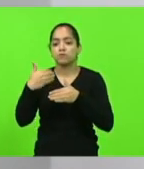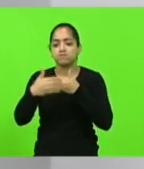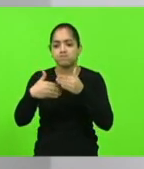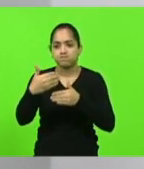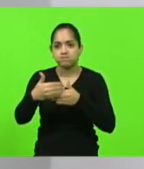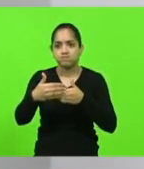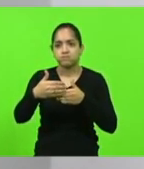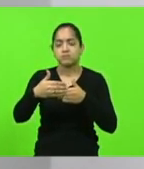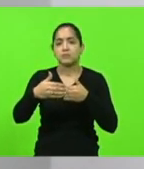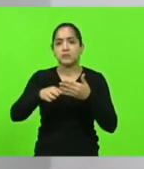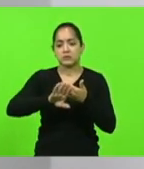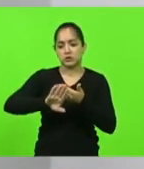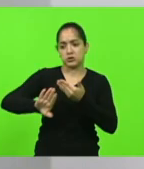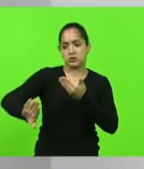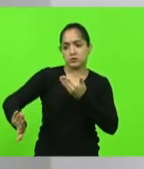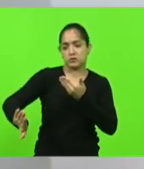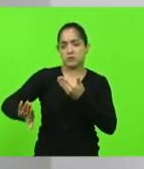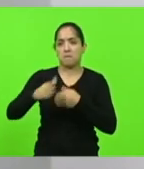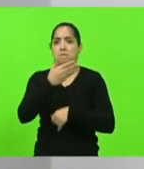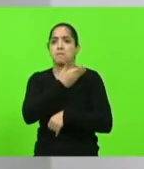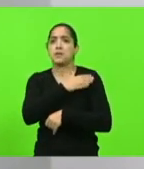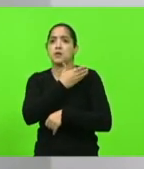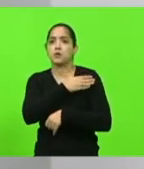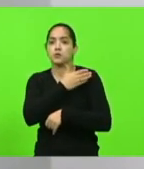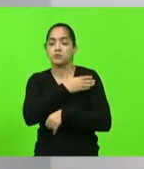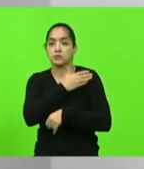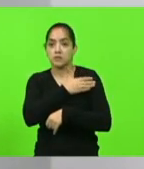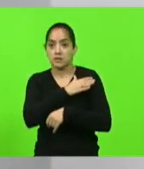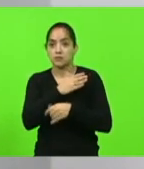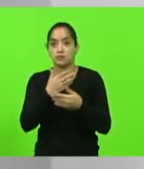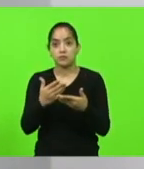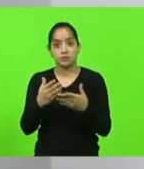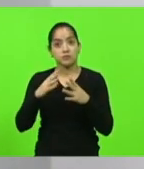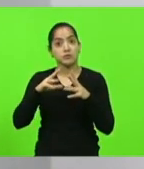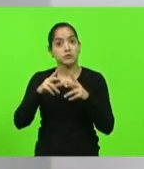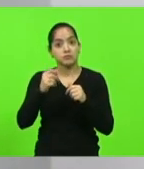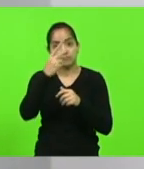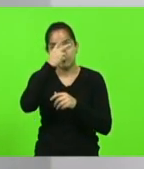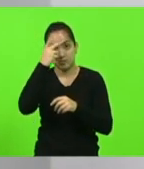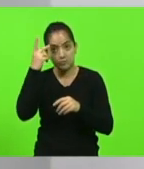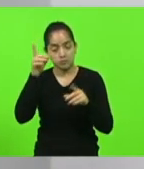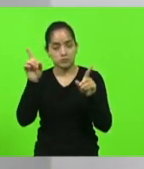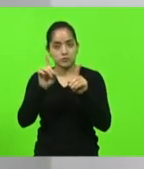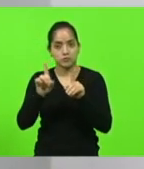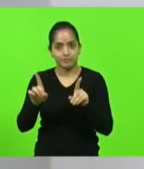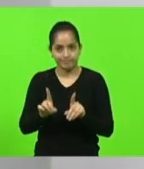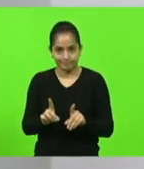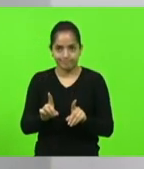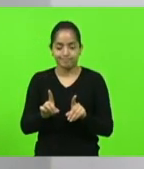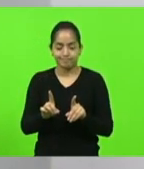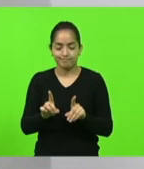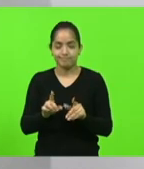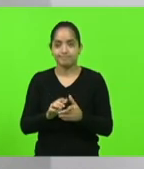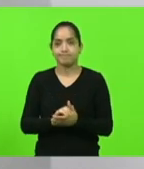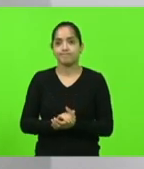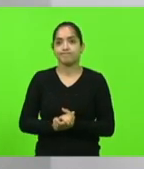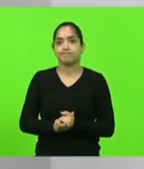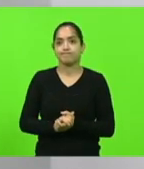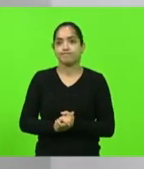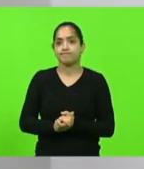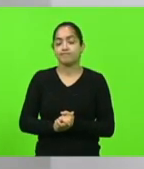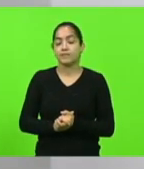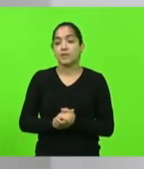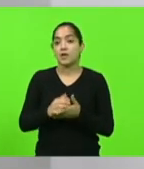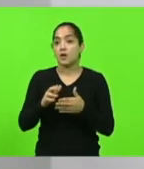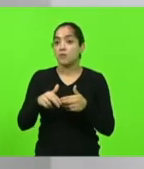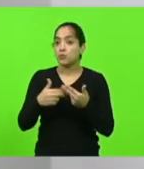exclusão social e preconceitos aos quais todas as pessoas com deficiência estão sujeitas por